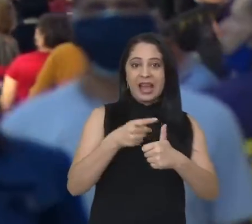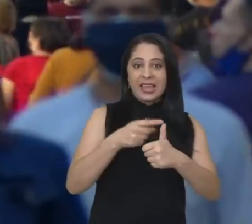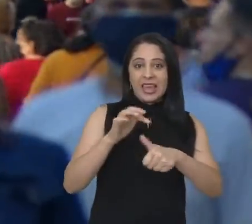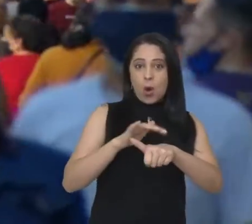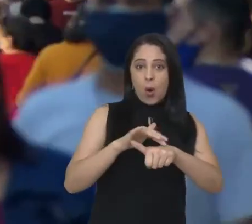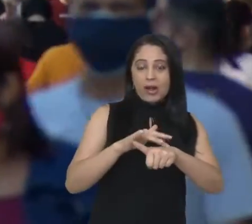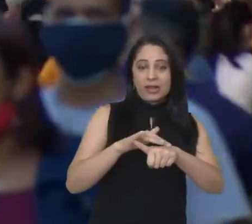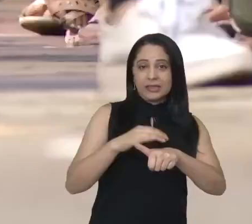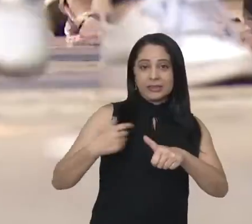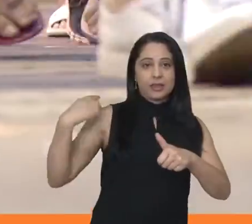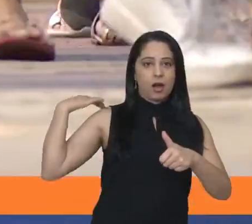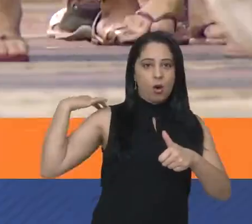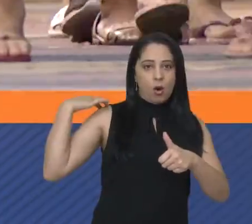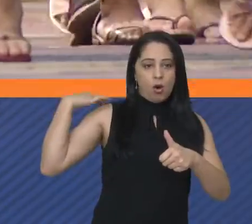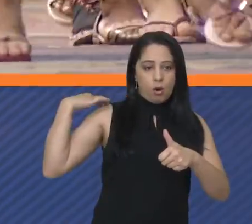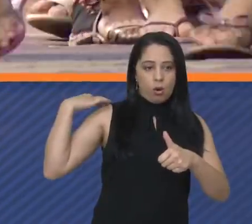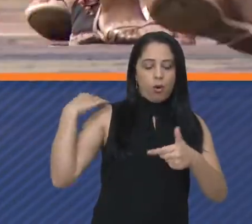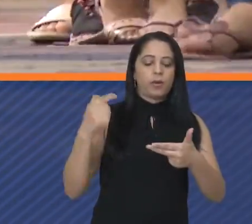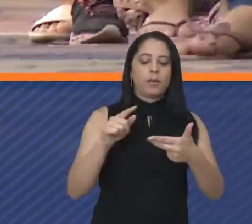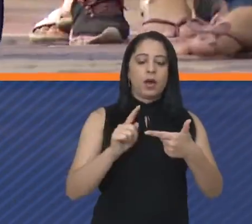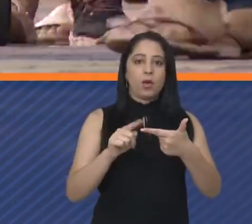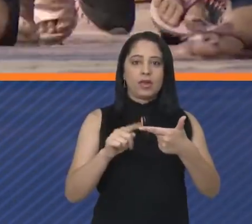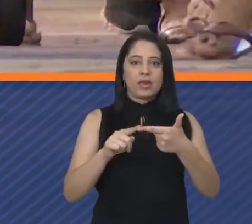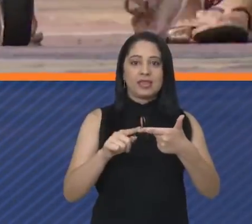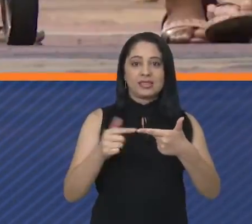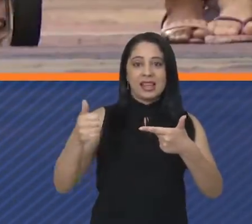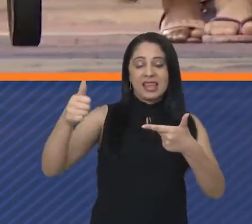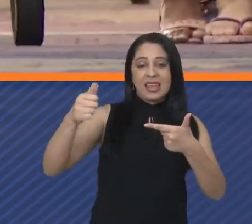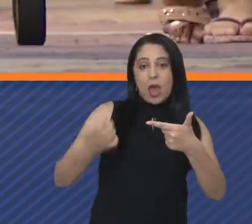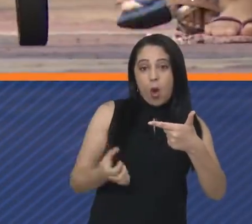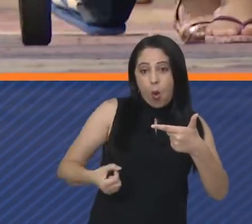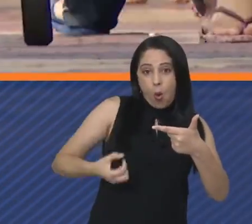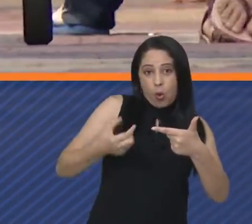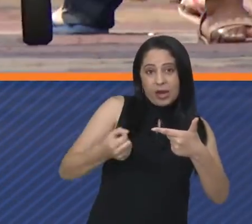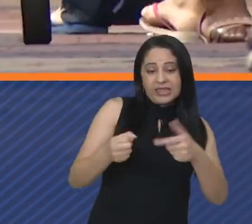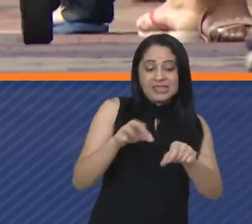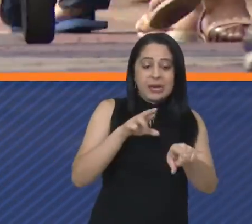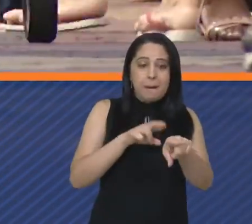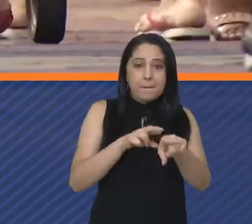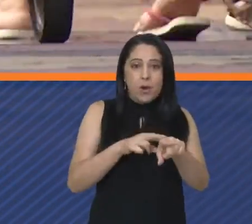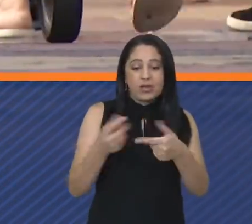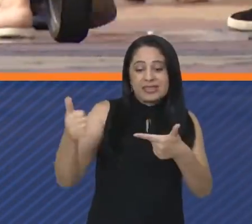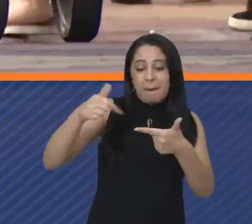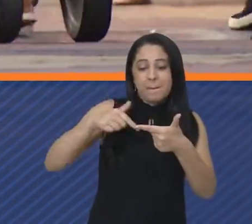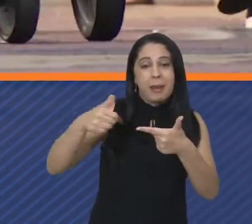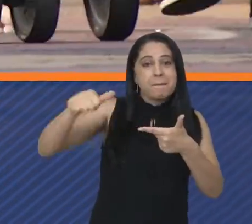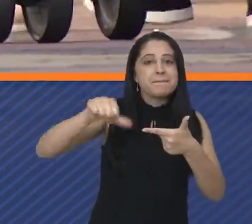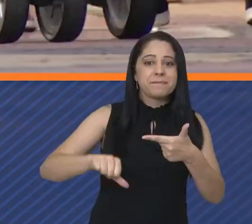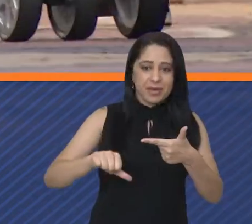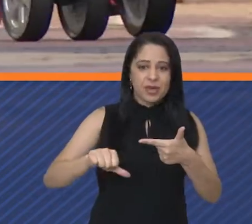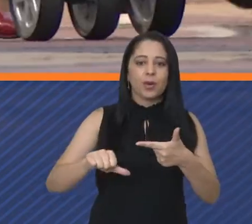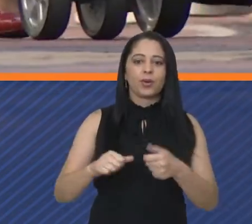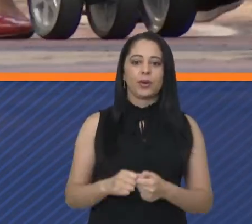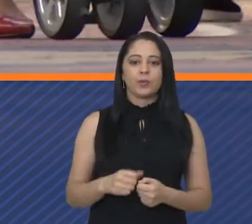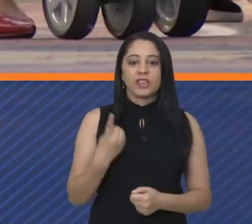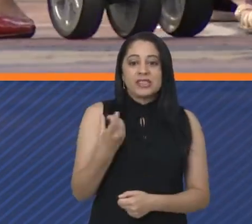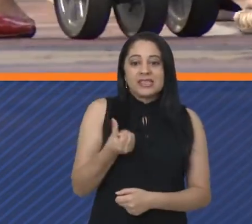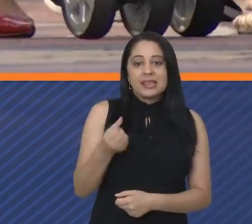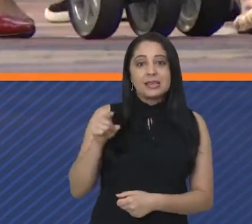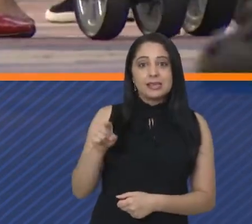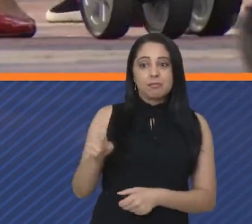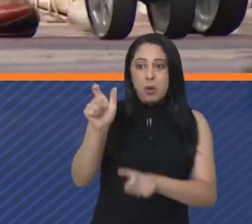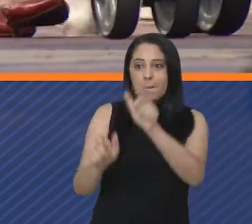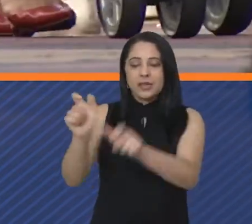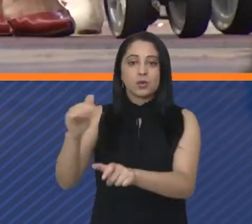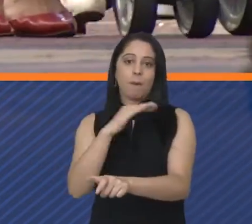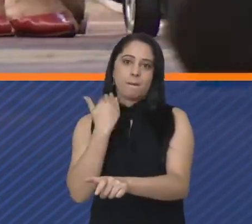o câncer de pulmão. Dados do Ministério da Saúde mostram que 16 mil homens morreram em consequência da doença